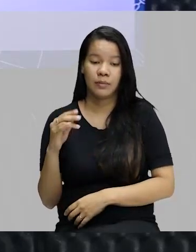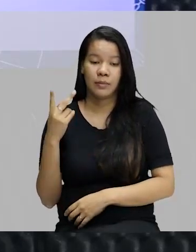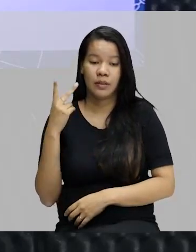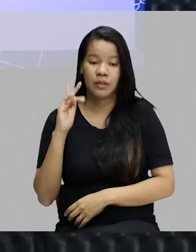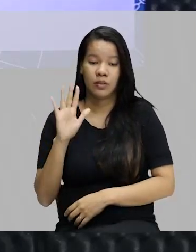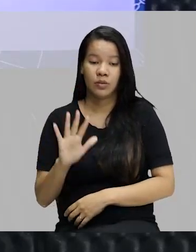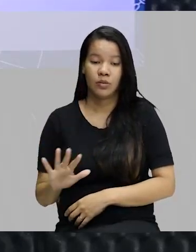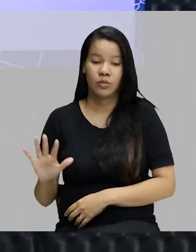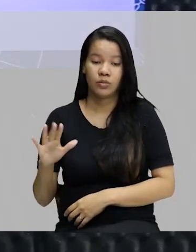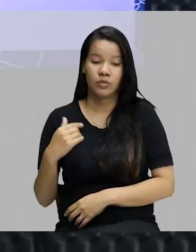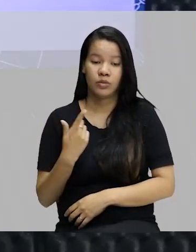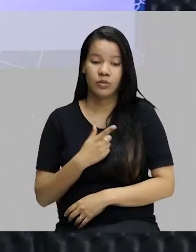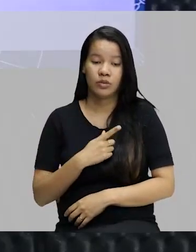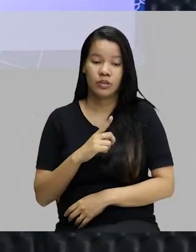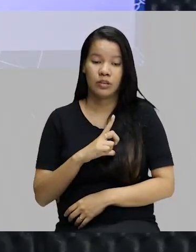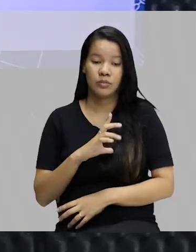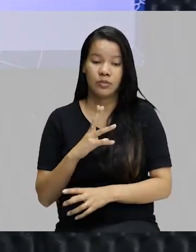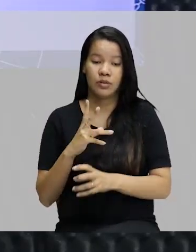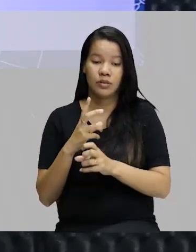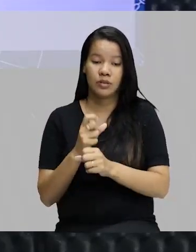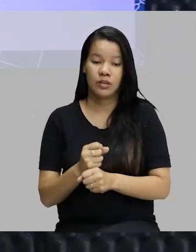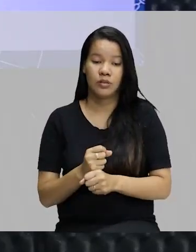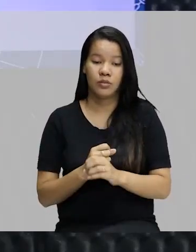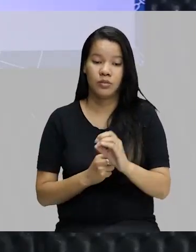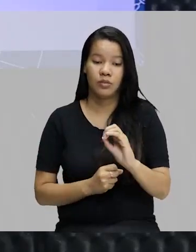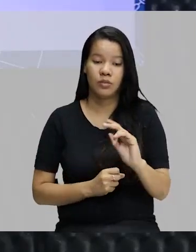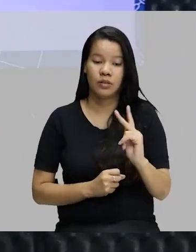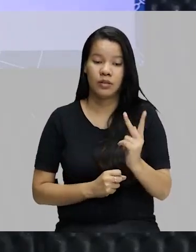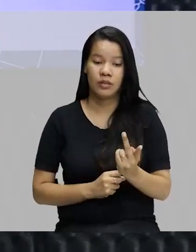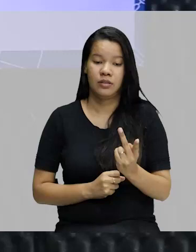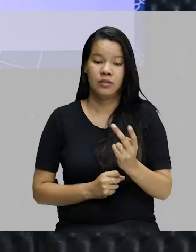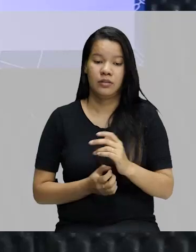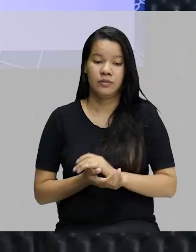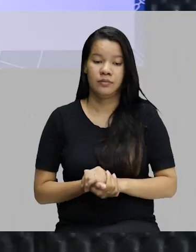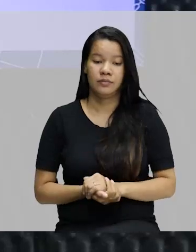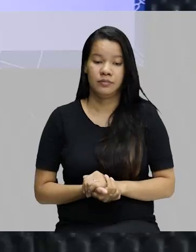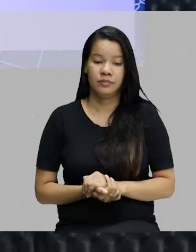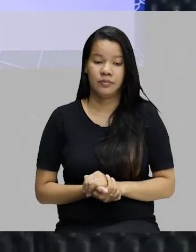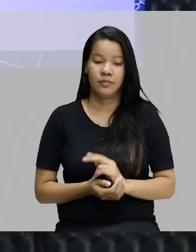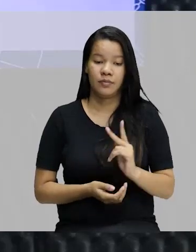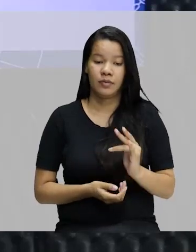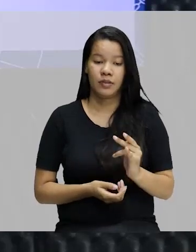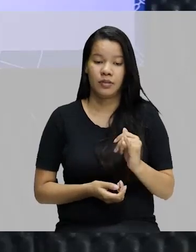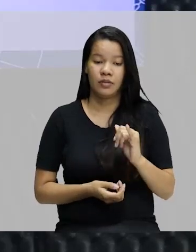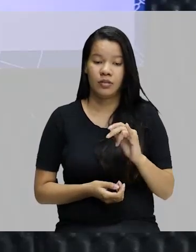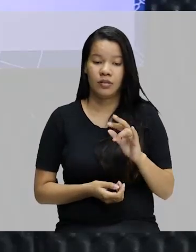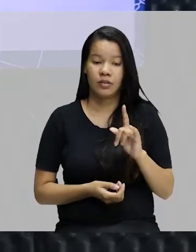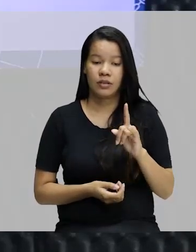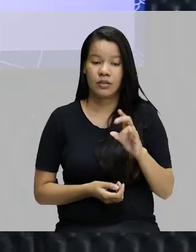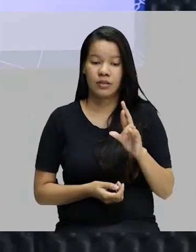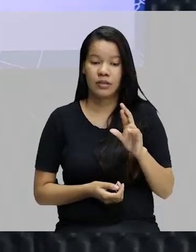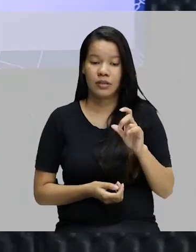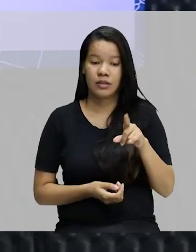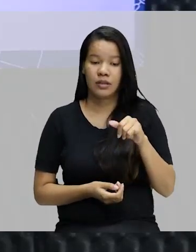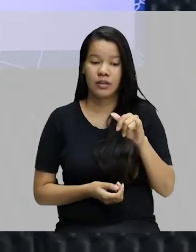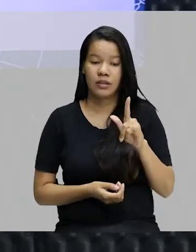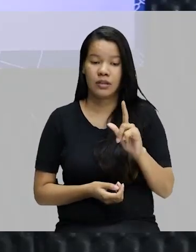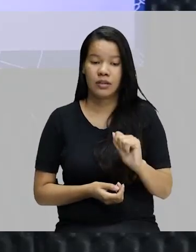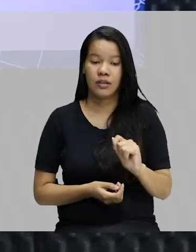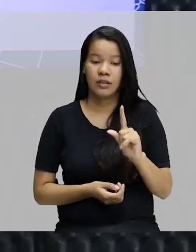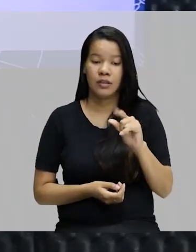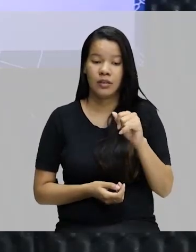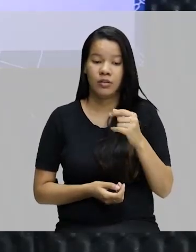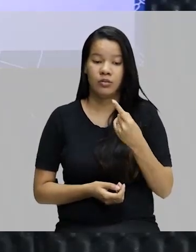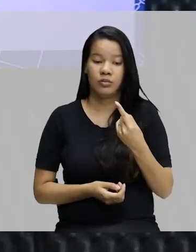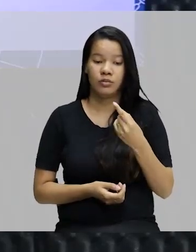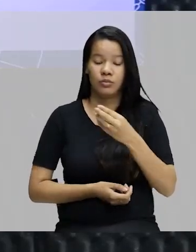como resultado, ó, o grupo OH, grupo hidroxila, é o que? Um álcool. Tudo bem,